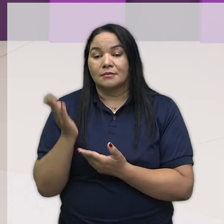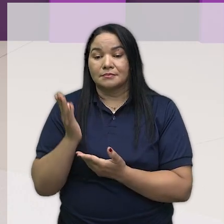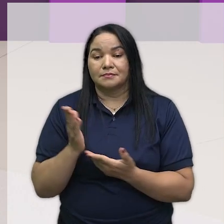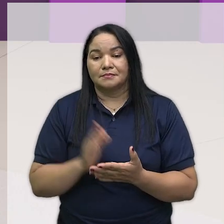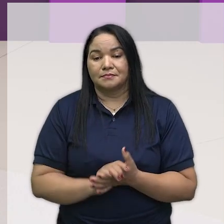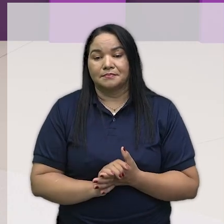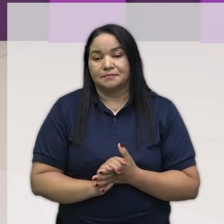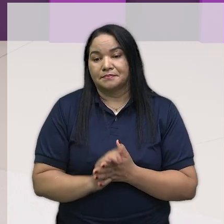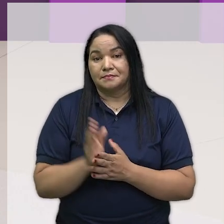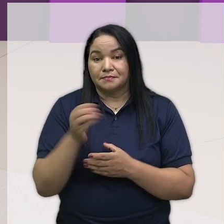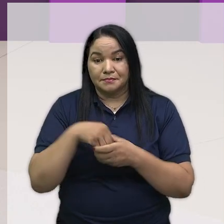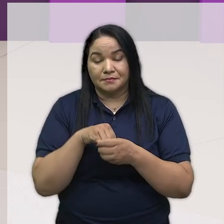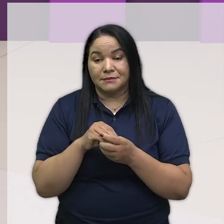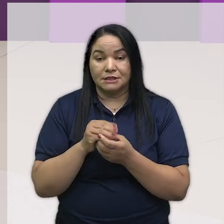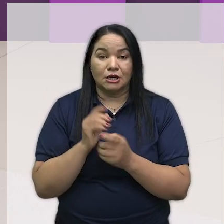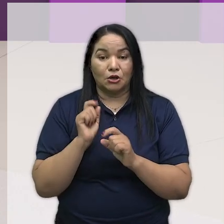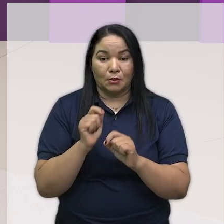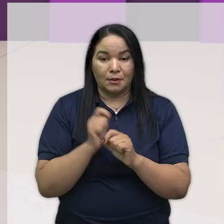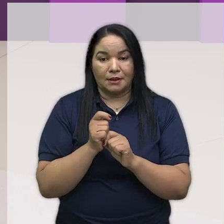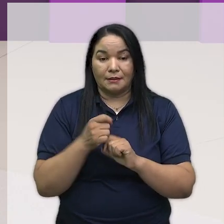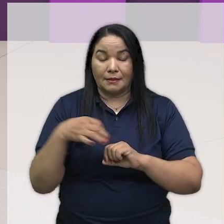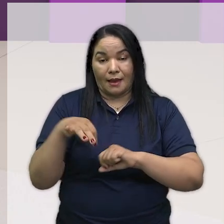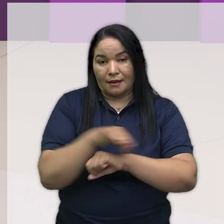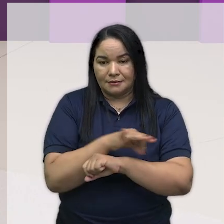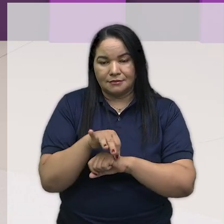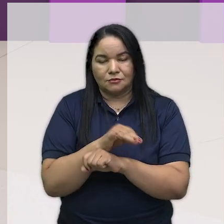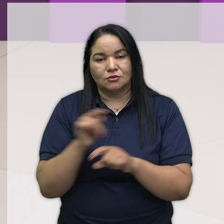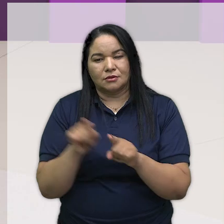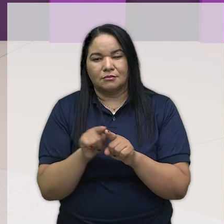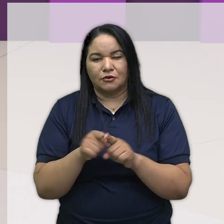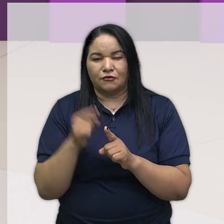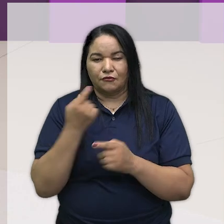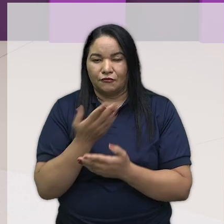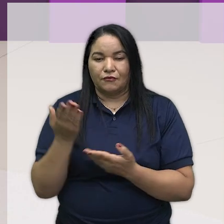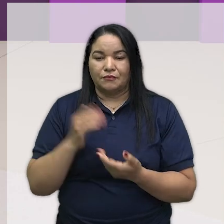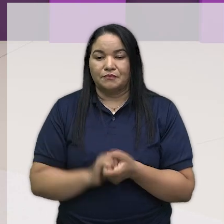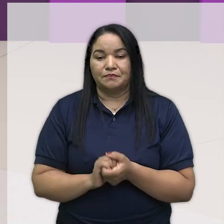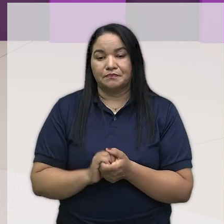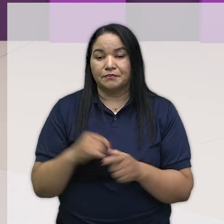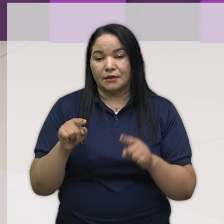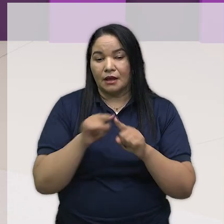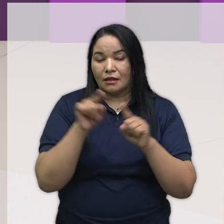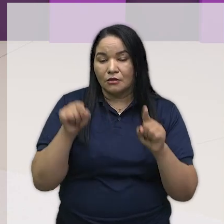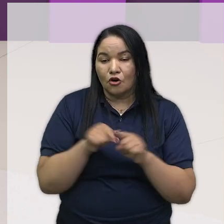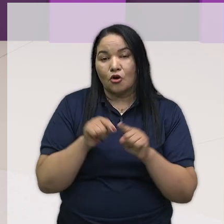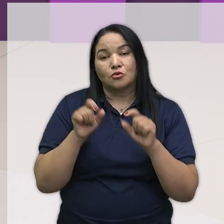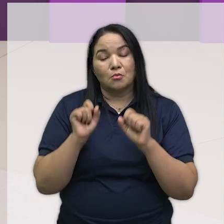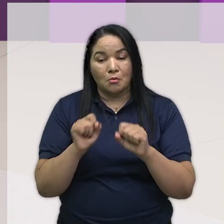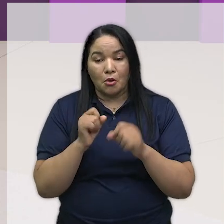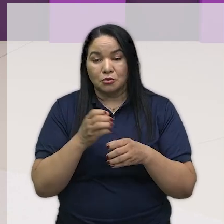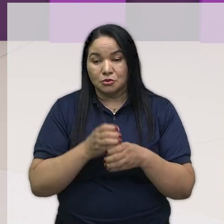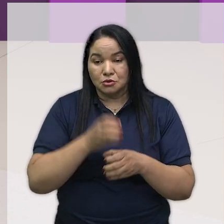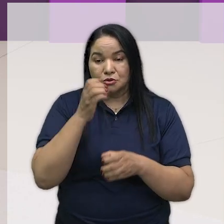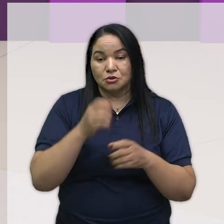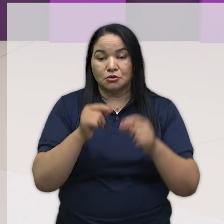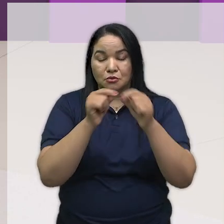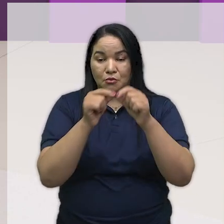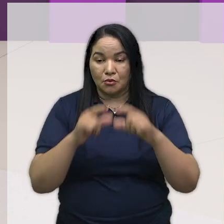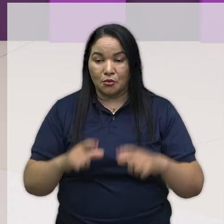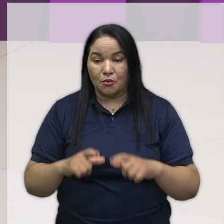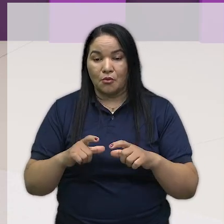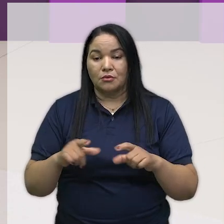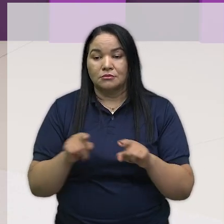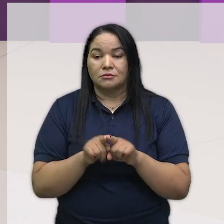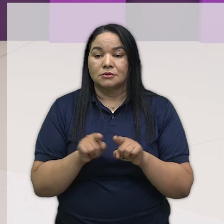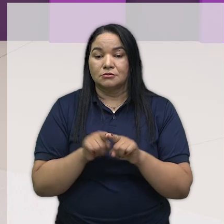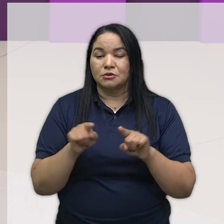nossa arquitetura, né, do nosso design. Ali os corpos redondos, eles podem ser os cilindros, os cones, né,